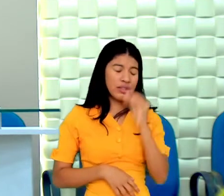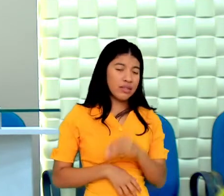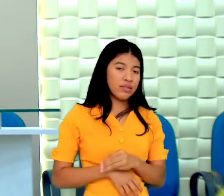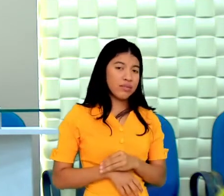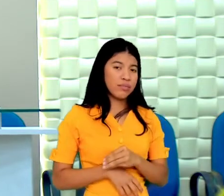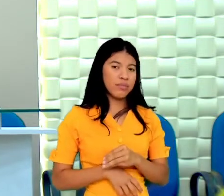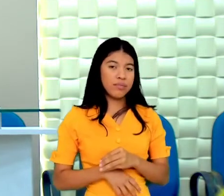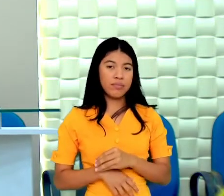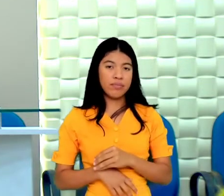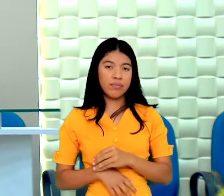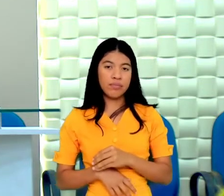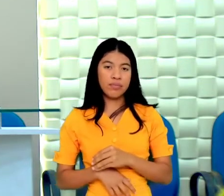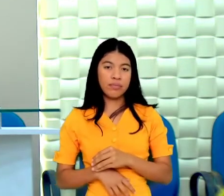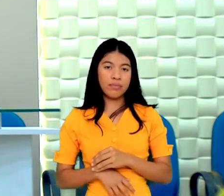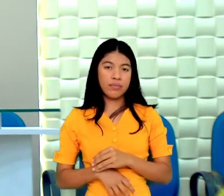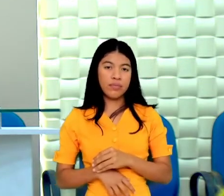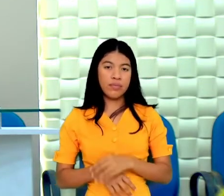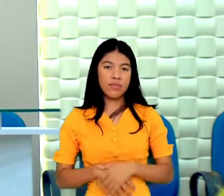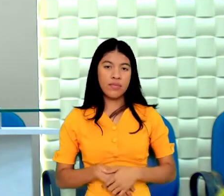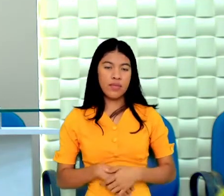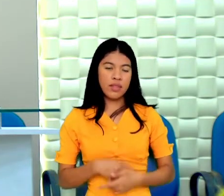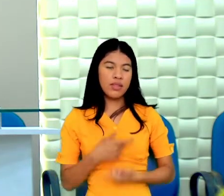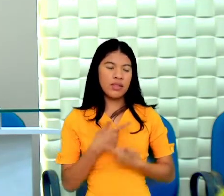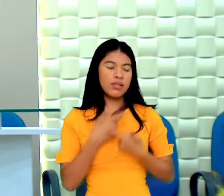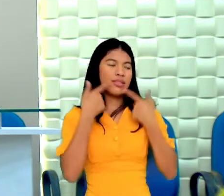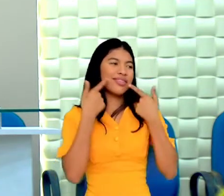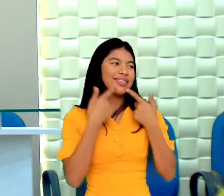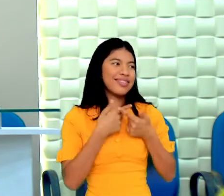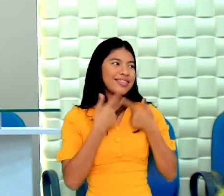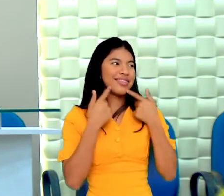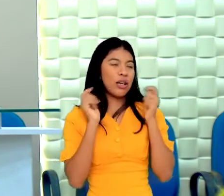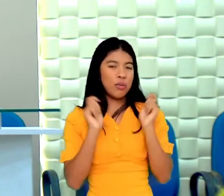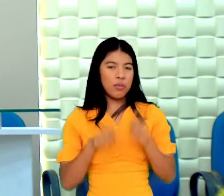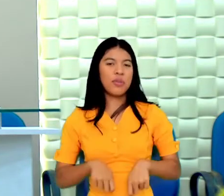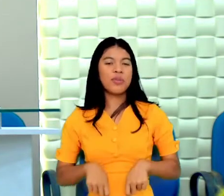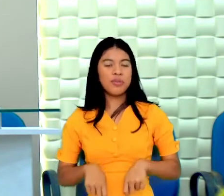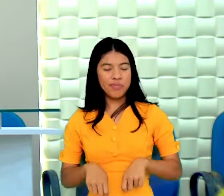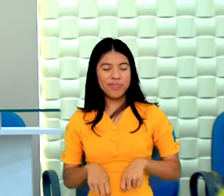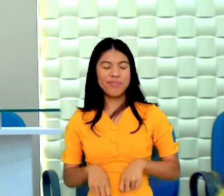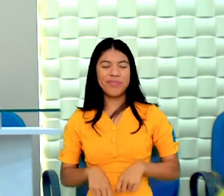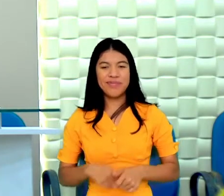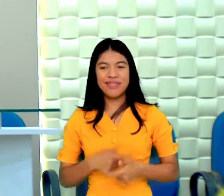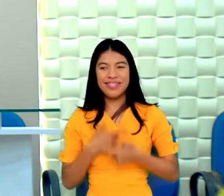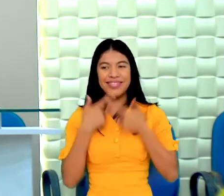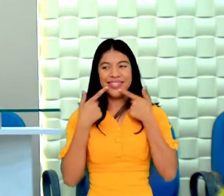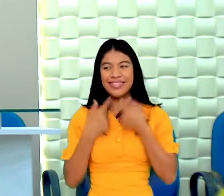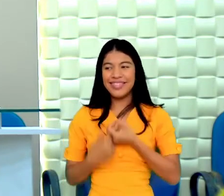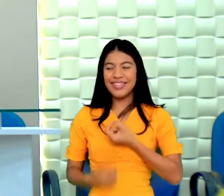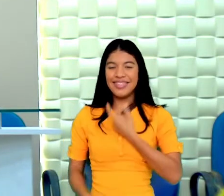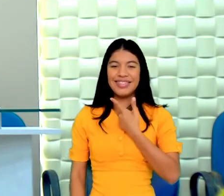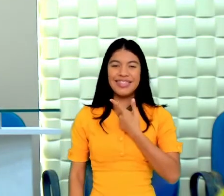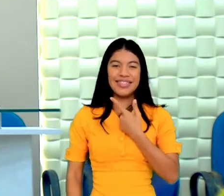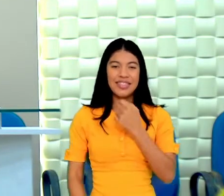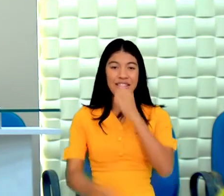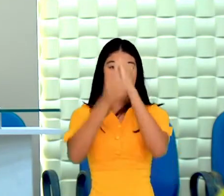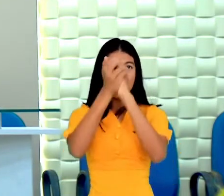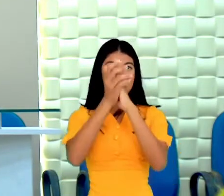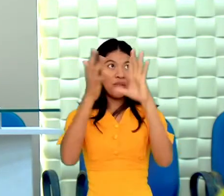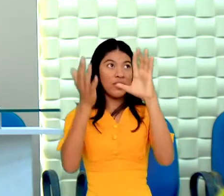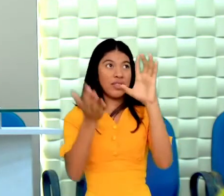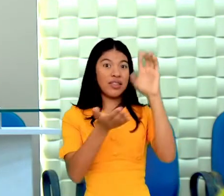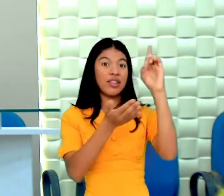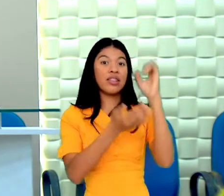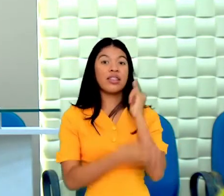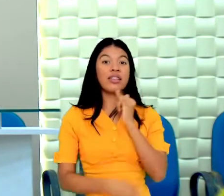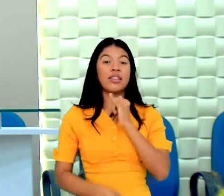inútil, possa sorrir disso, dê risadas disso, glorifique a Deus e diga: eu